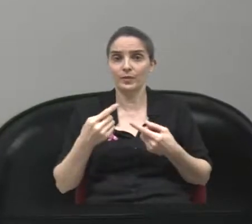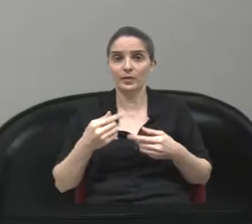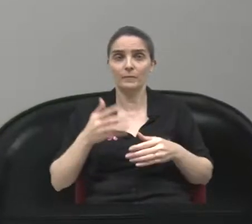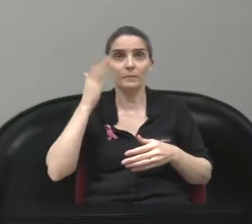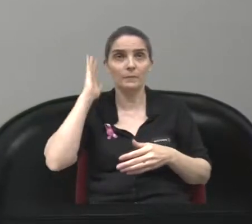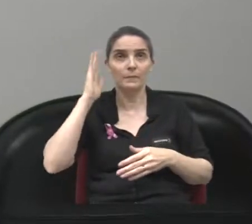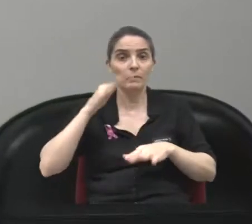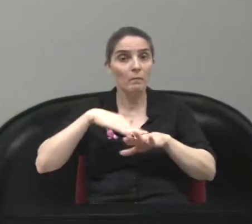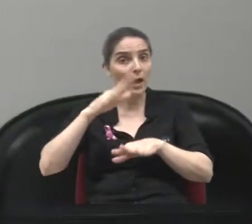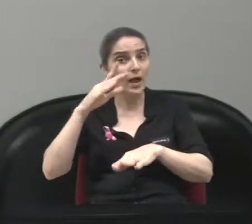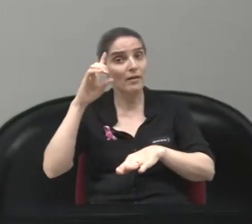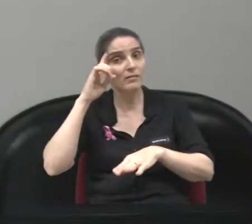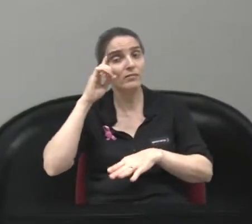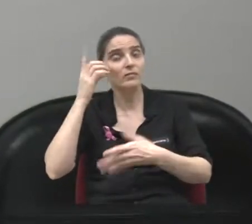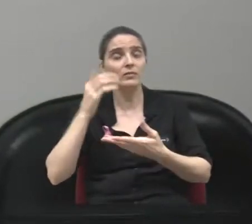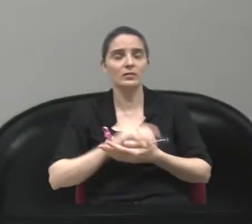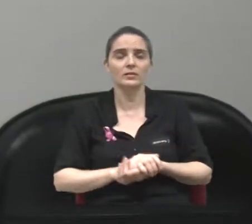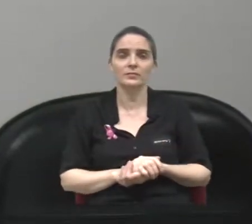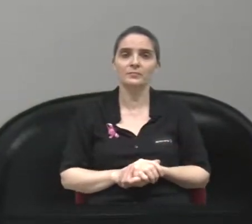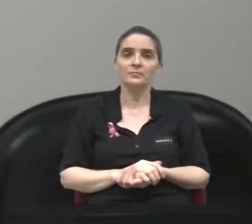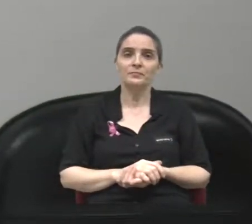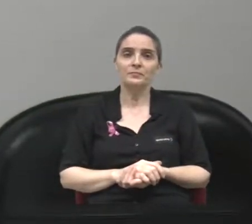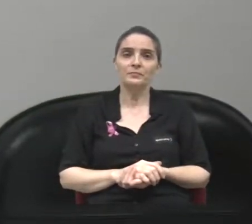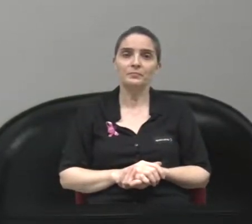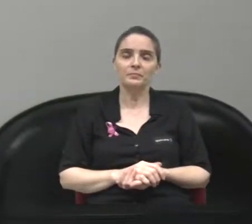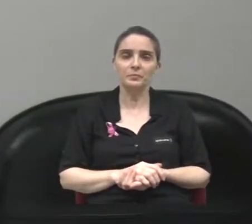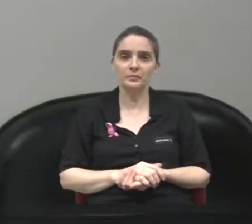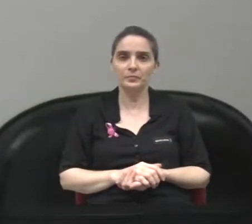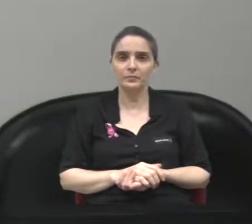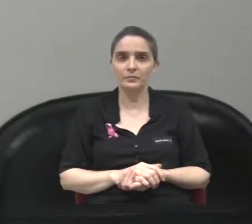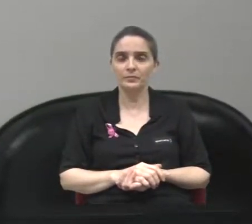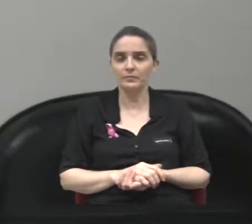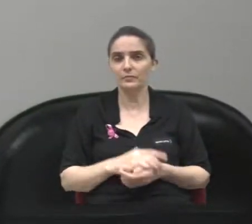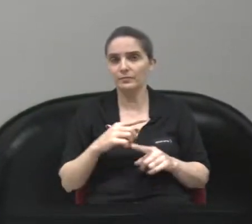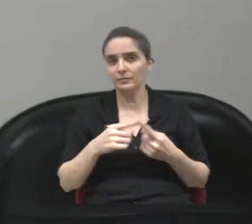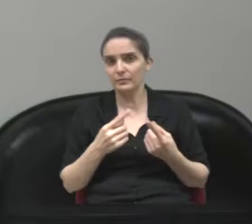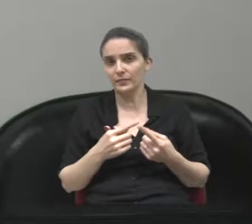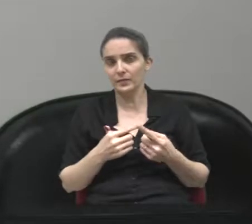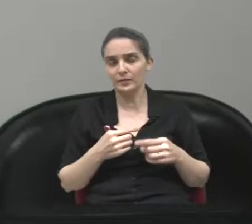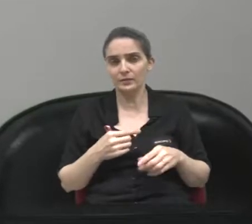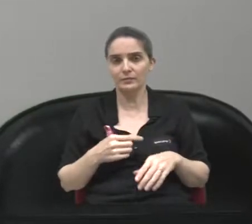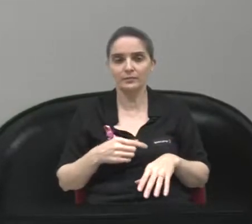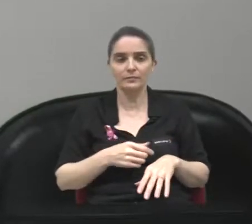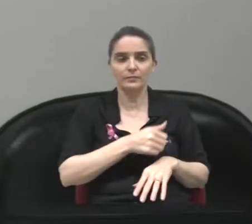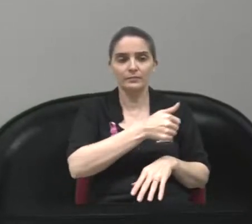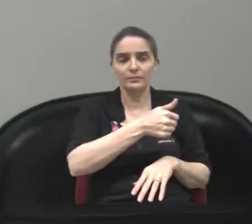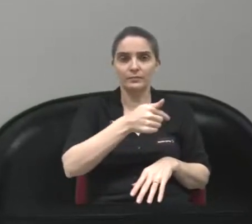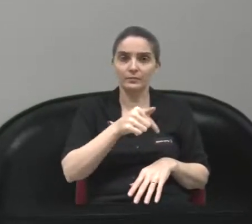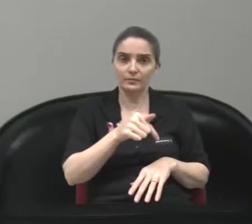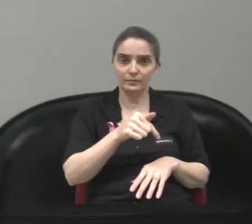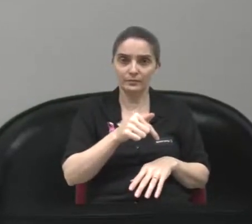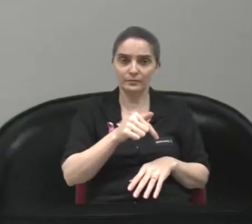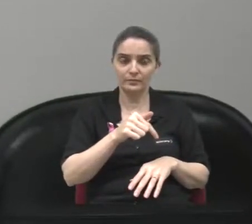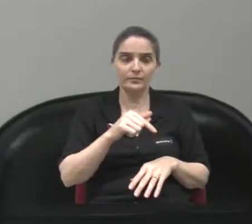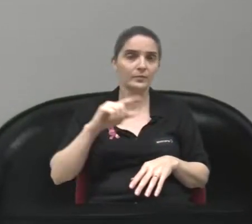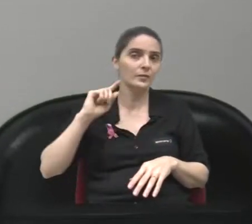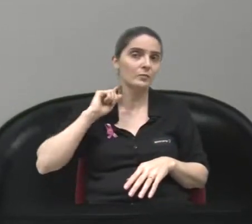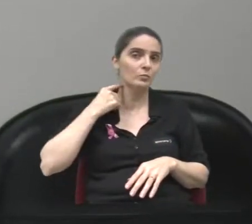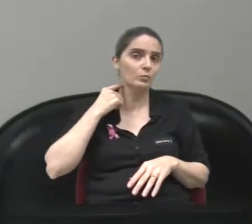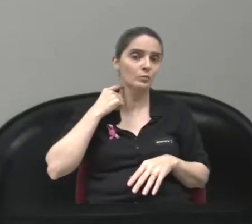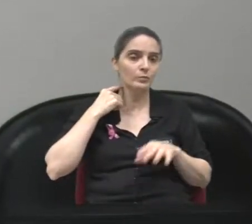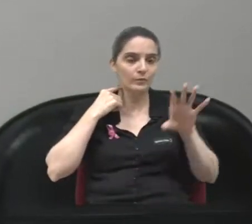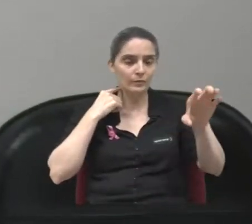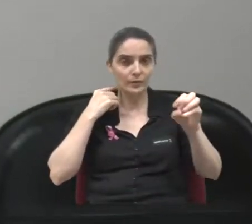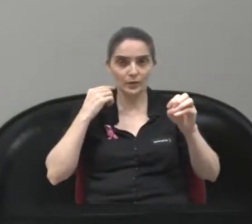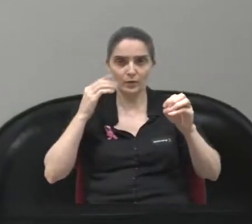sim, mas tem lá no fundo, que ele, lá na 117, bem lá no fundo, que eles recolhem o lixo e até levam a caçamba. Mas se